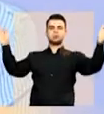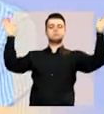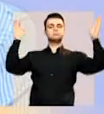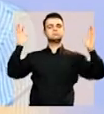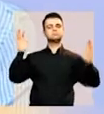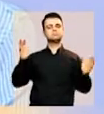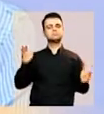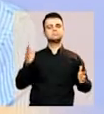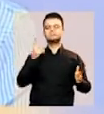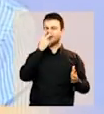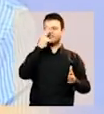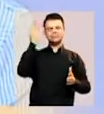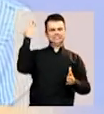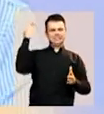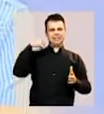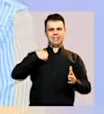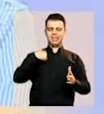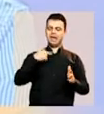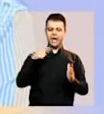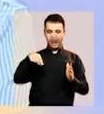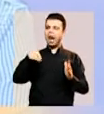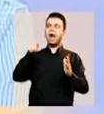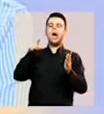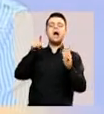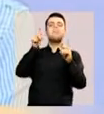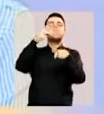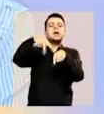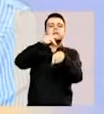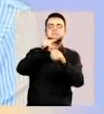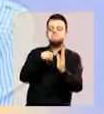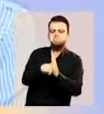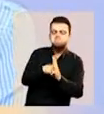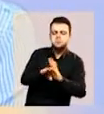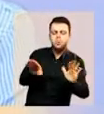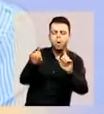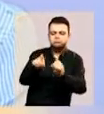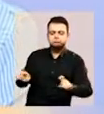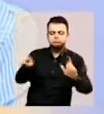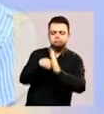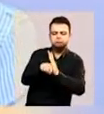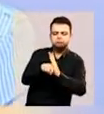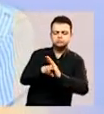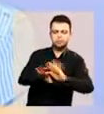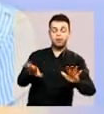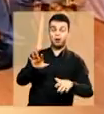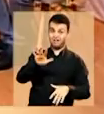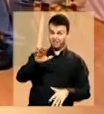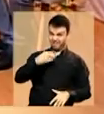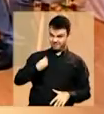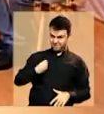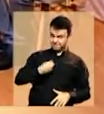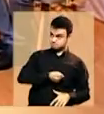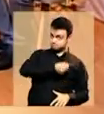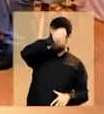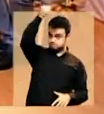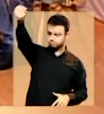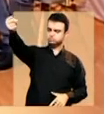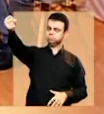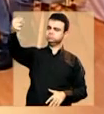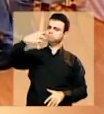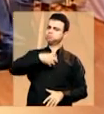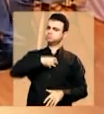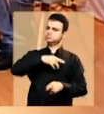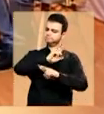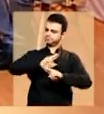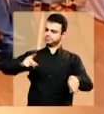gente fica limitado a vou pesquisar sobre isso, mas o viver é totalmente coisa, diferente. Né? Com certeza. Quebra